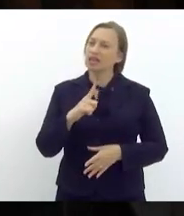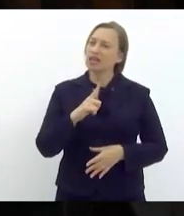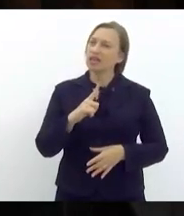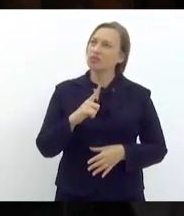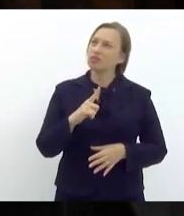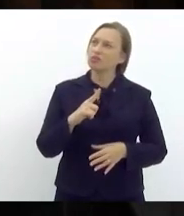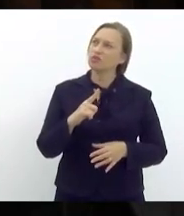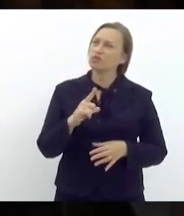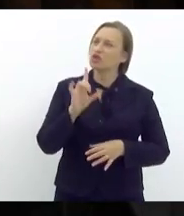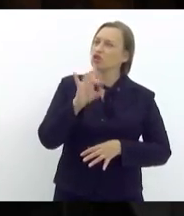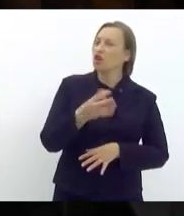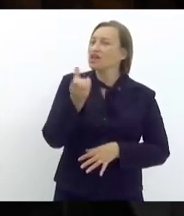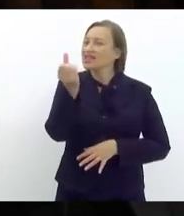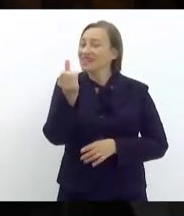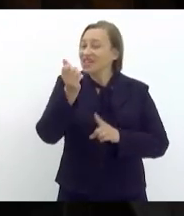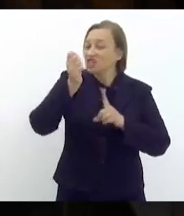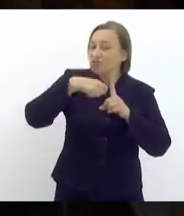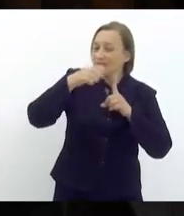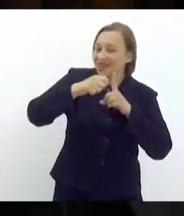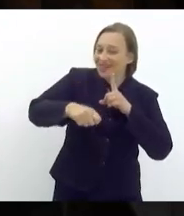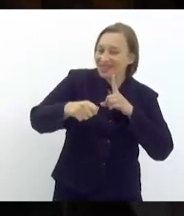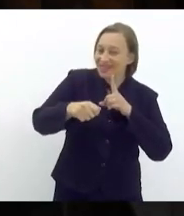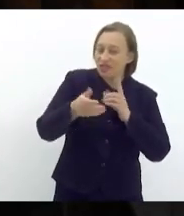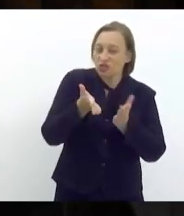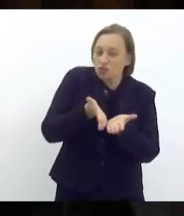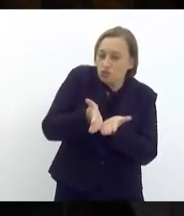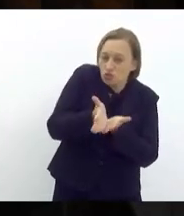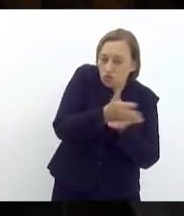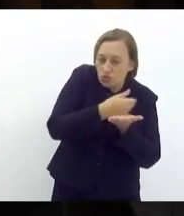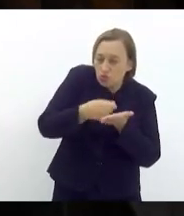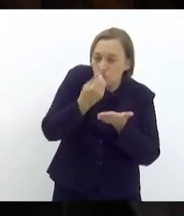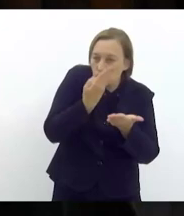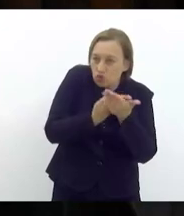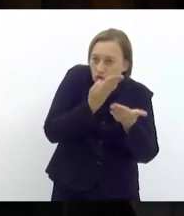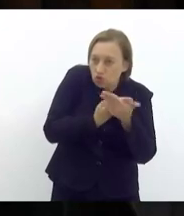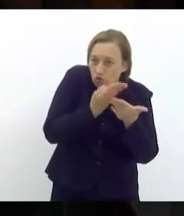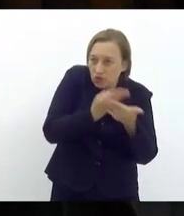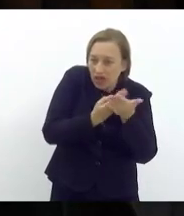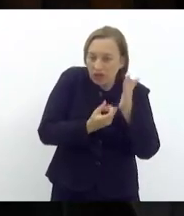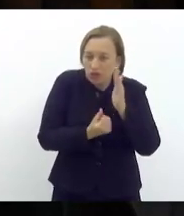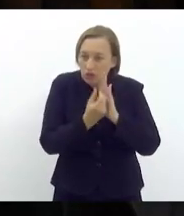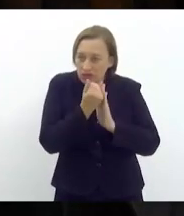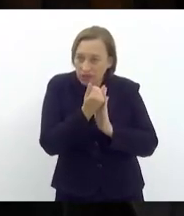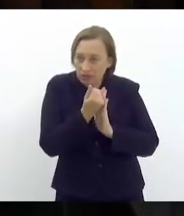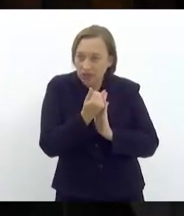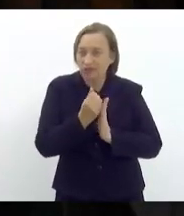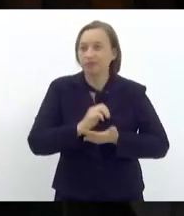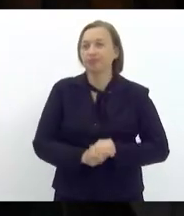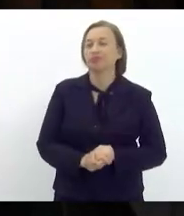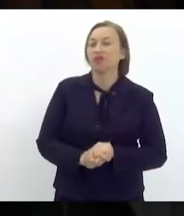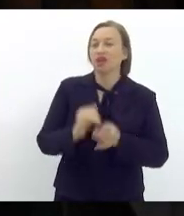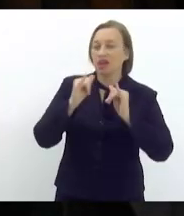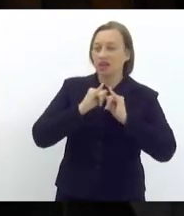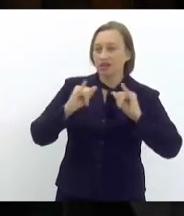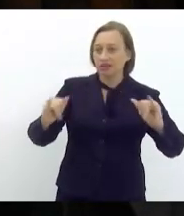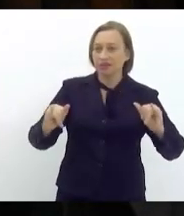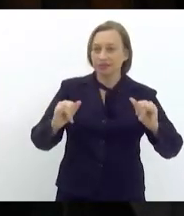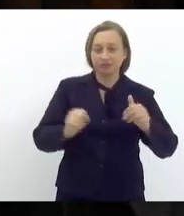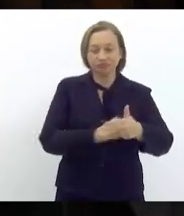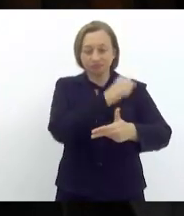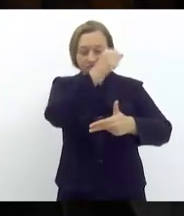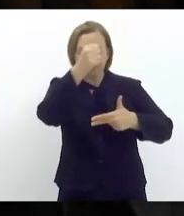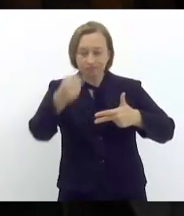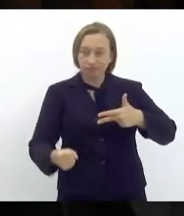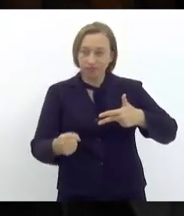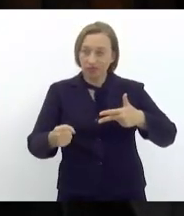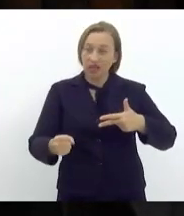seis meses do orçamento vigente aí é necessário informar os poderes vocês vão pegar